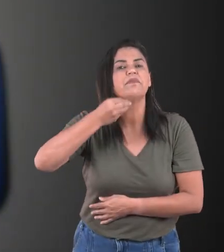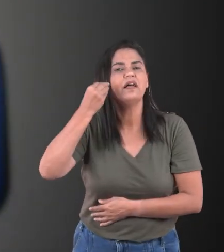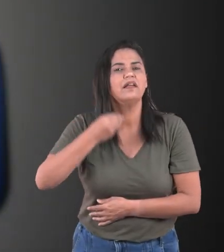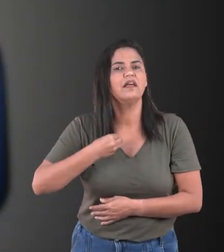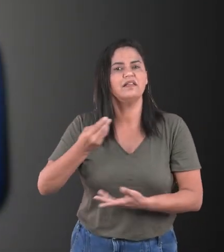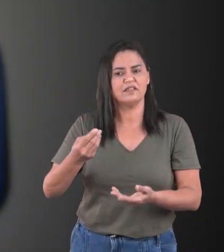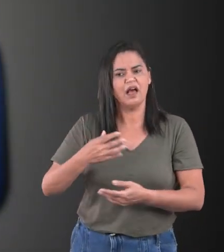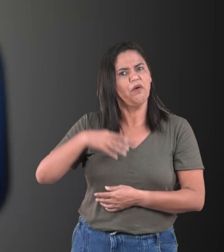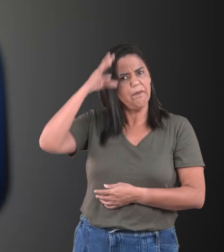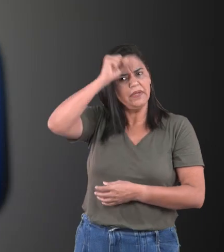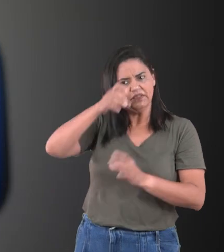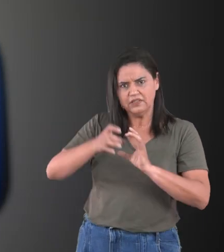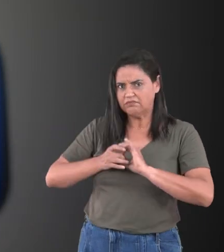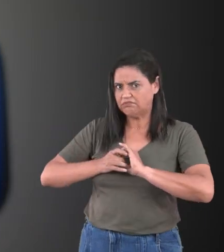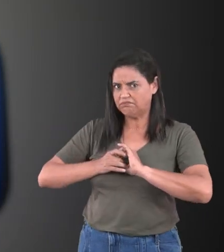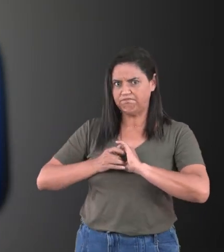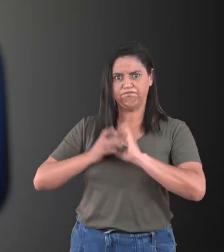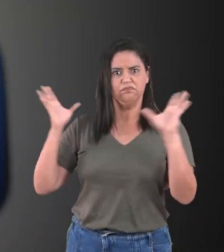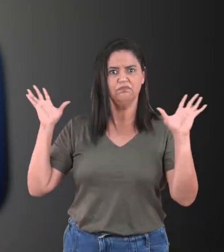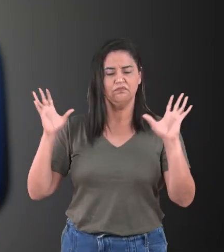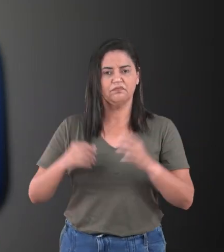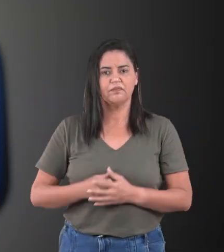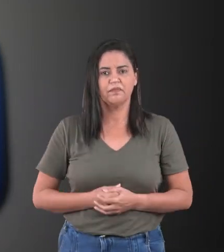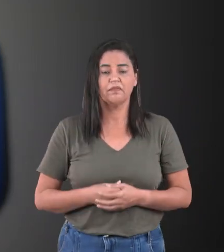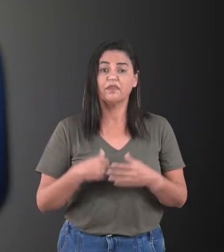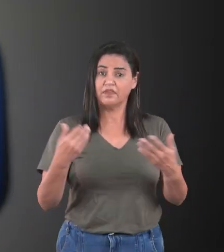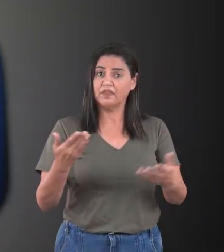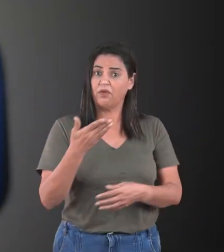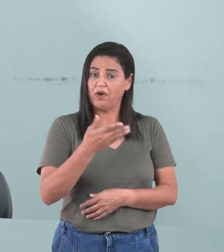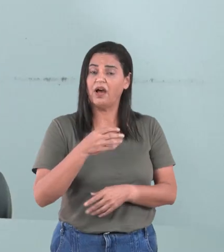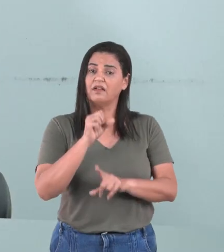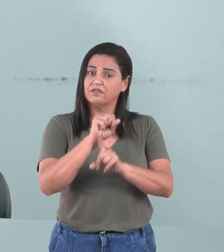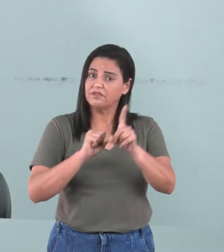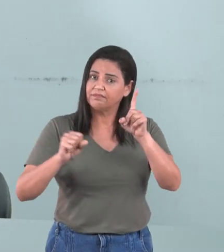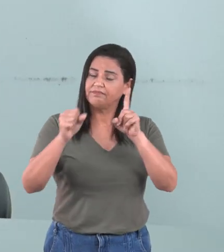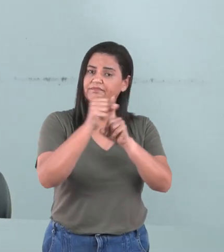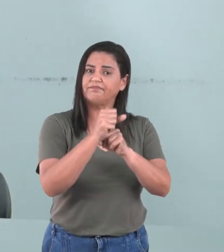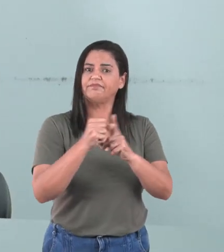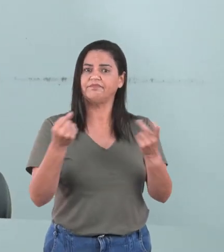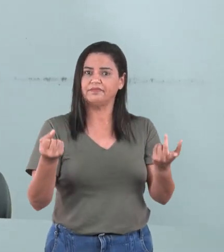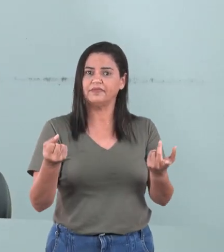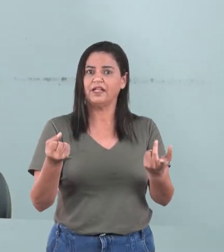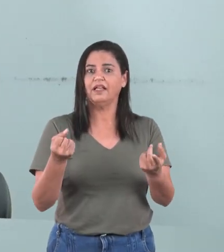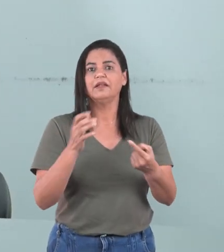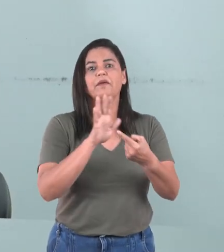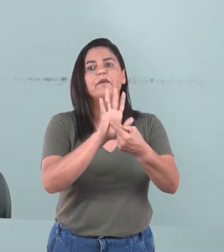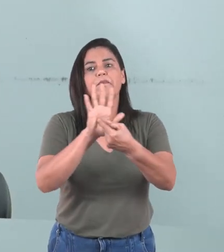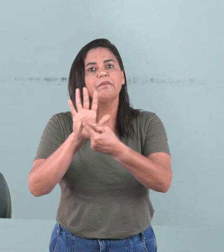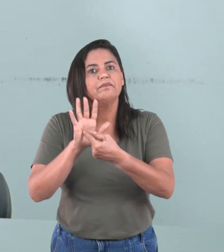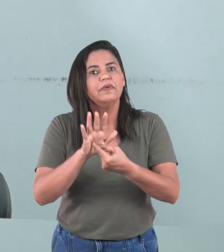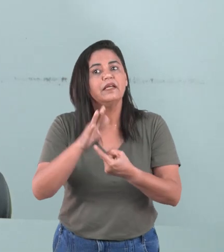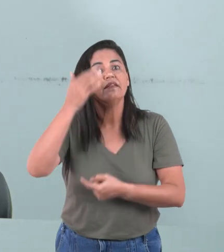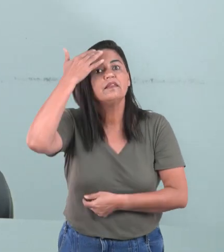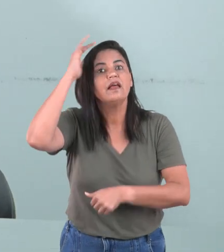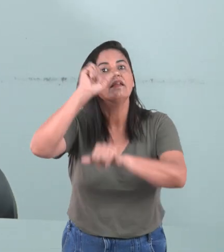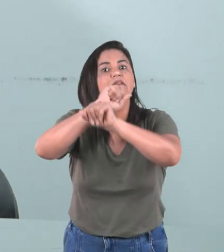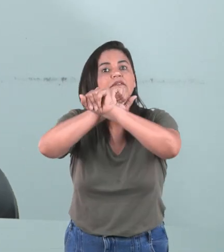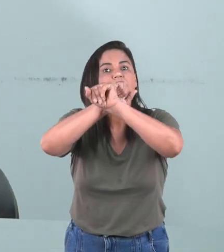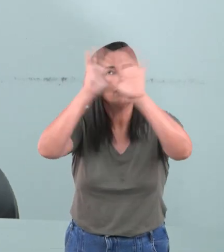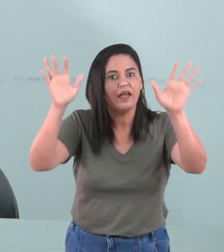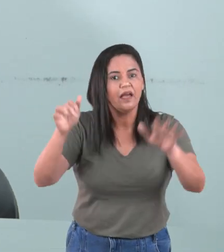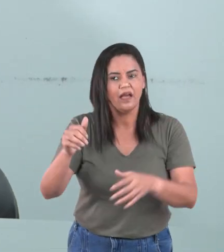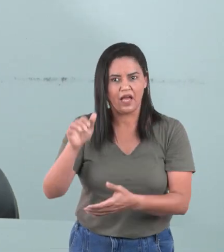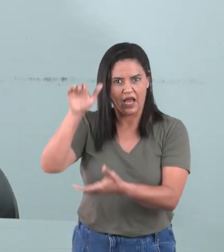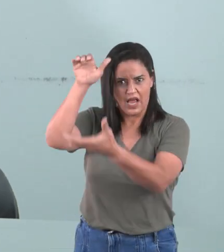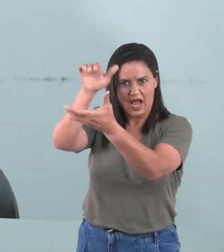ter liberdade que eu não tinha, aprendi muita coisa mesmo. Então, assim, a sociedade passa também a